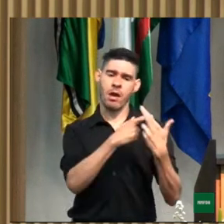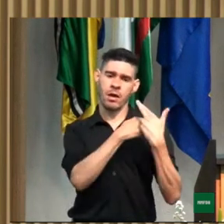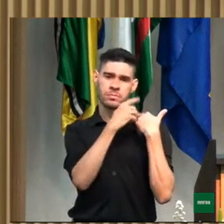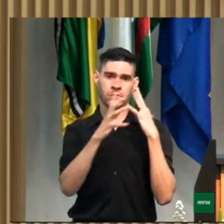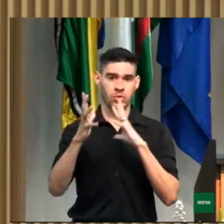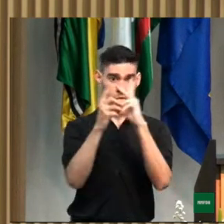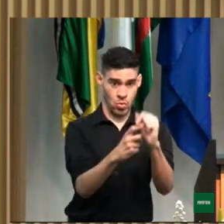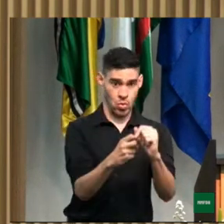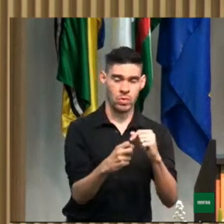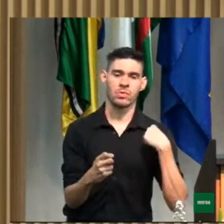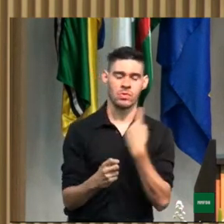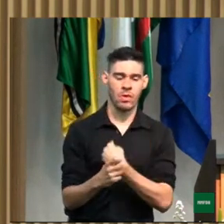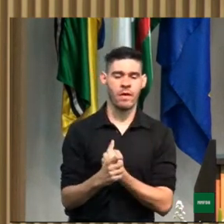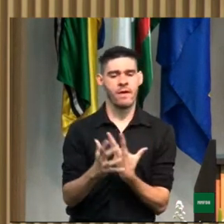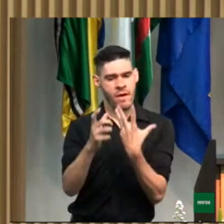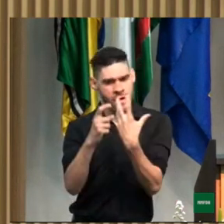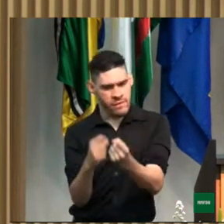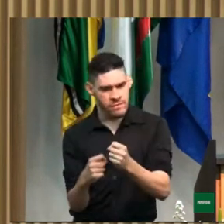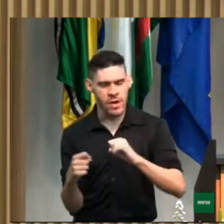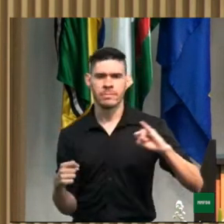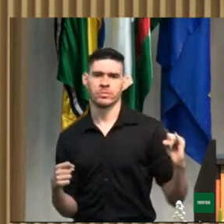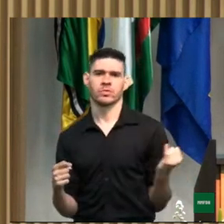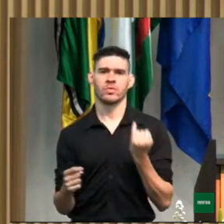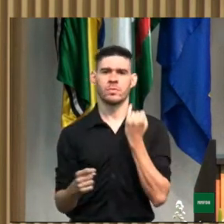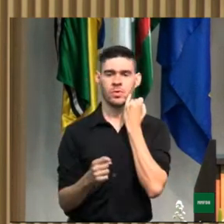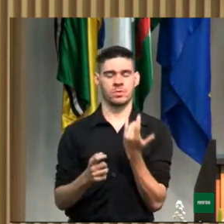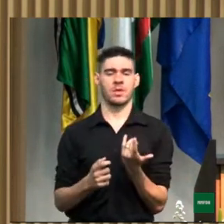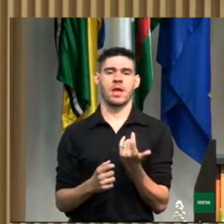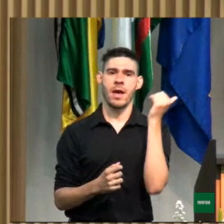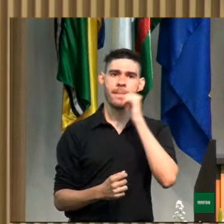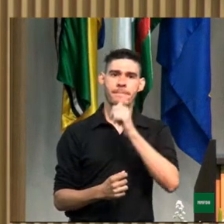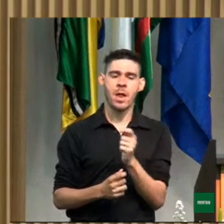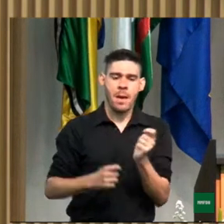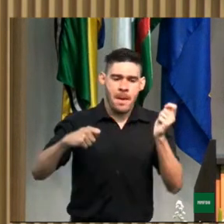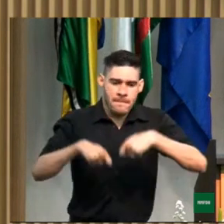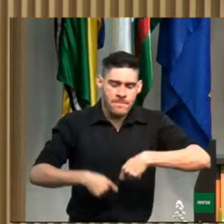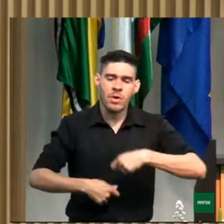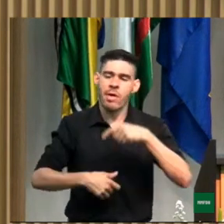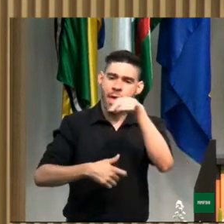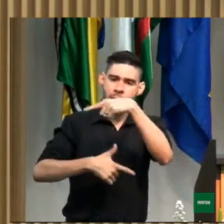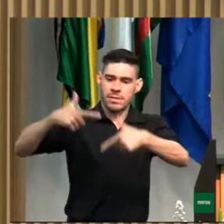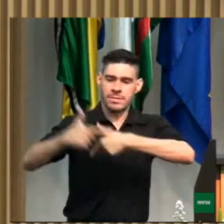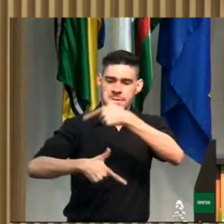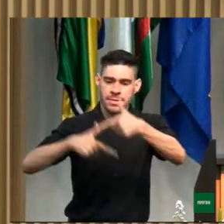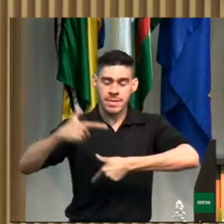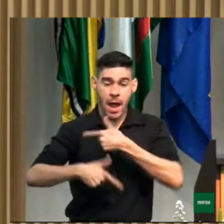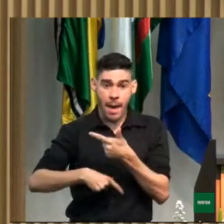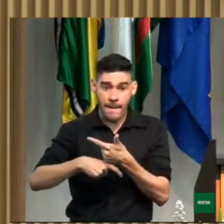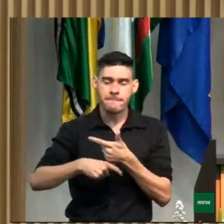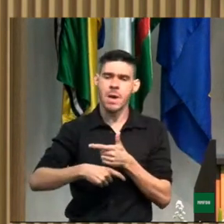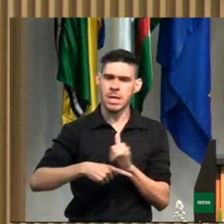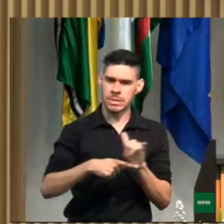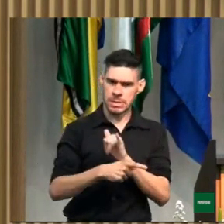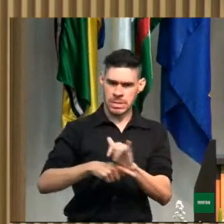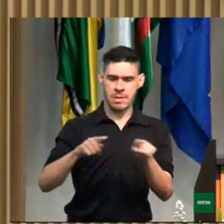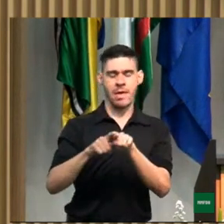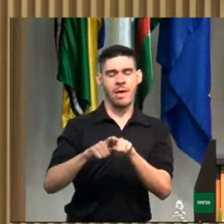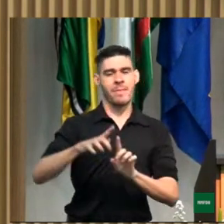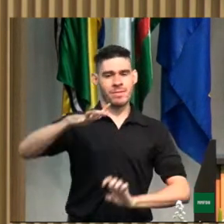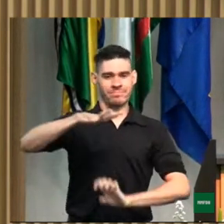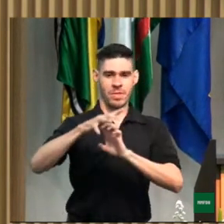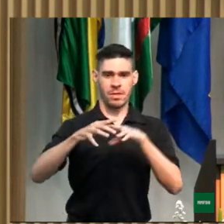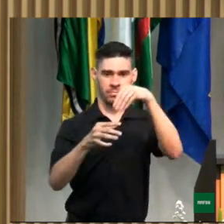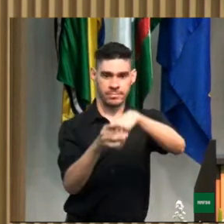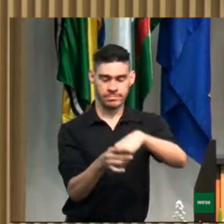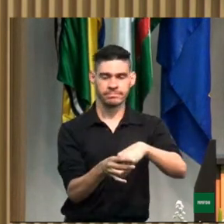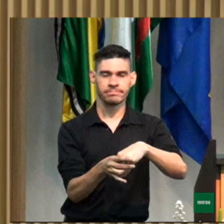Vamos oportunizar as mulheres condições para que elas exerçam funções estratégicas também dentro das empresas. É hora de